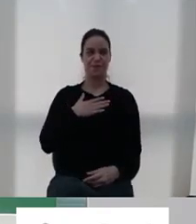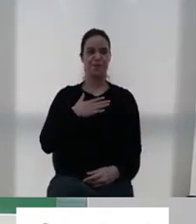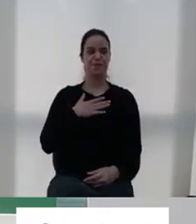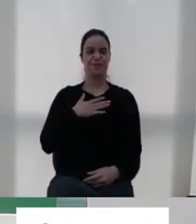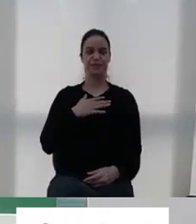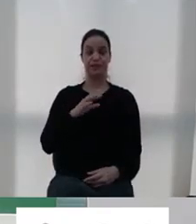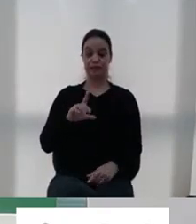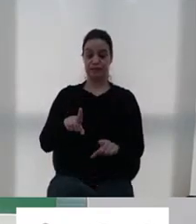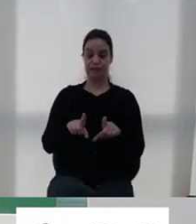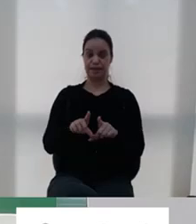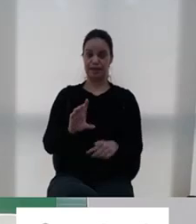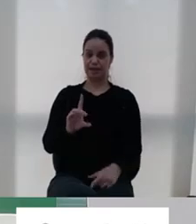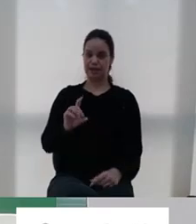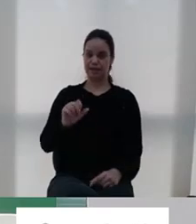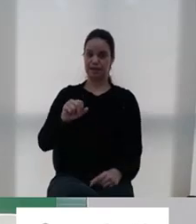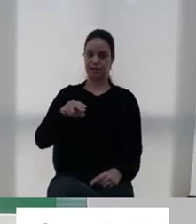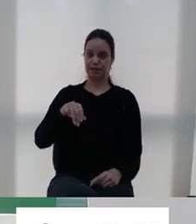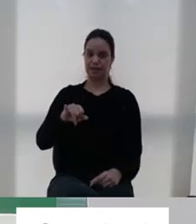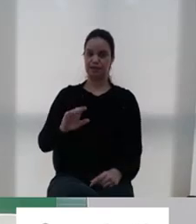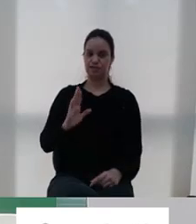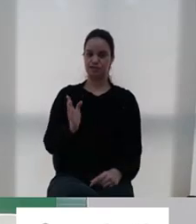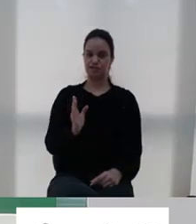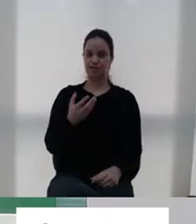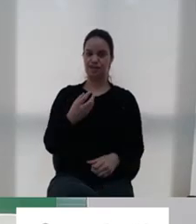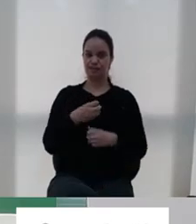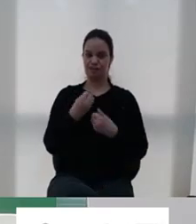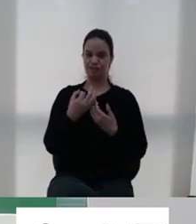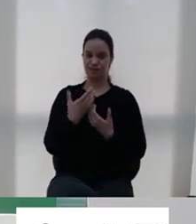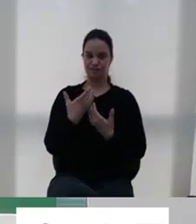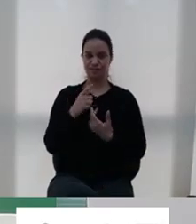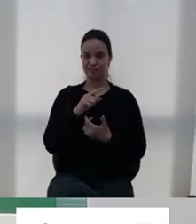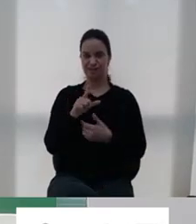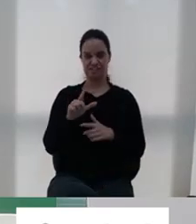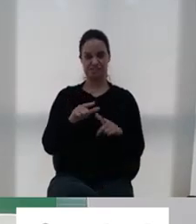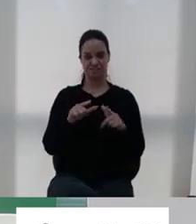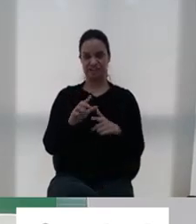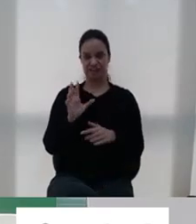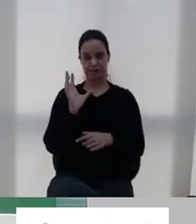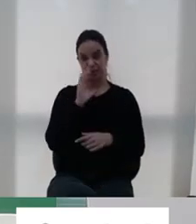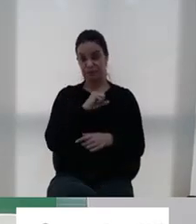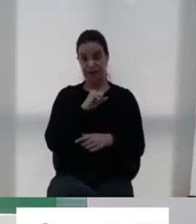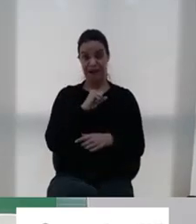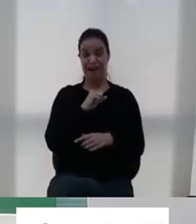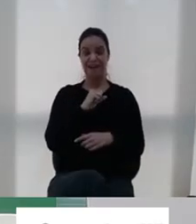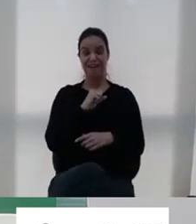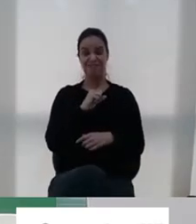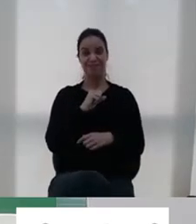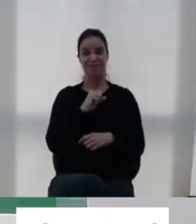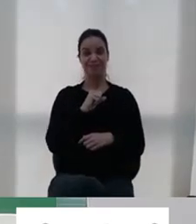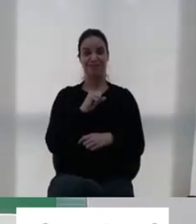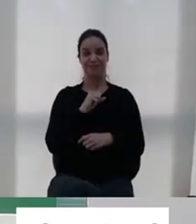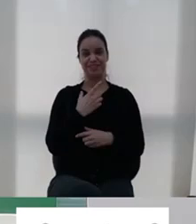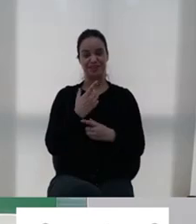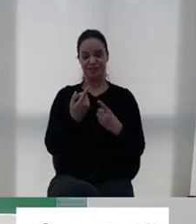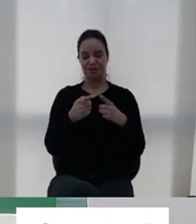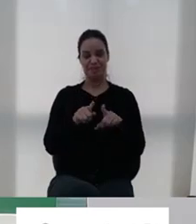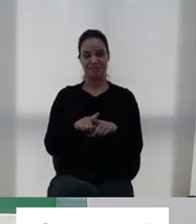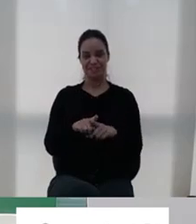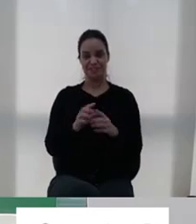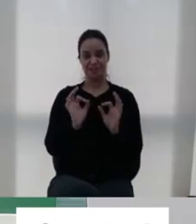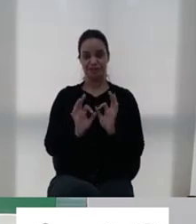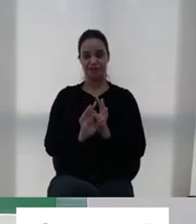A Daniele já falou, o Marcos também, eles têm sido muito rápidos, ágeis, enfim, tem sido grande parceiro da